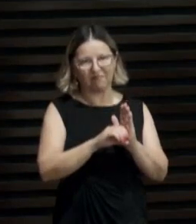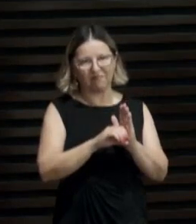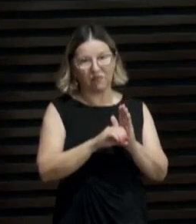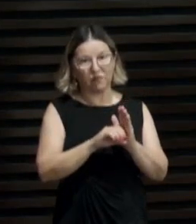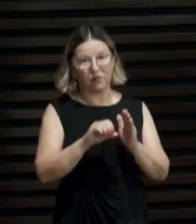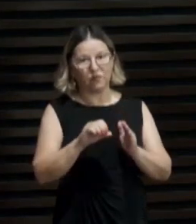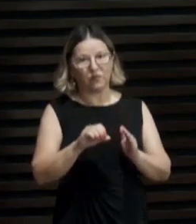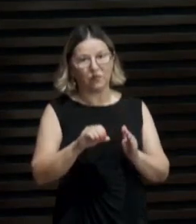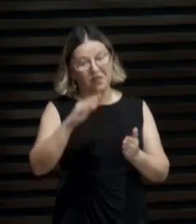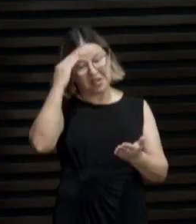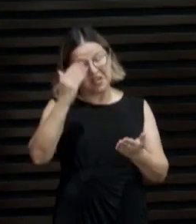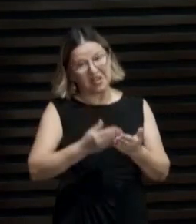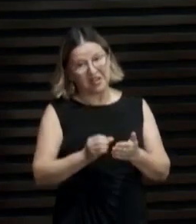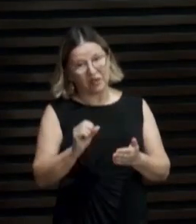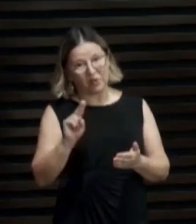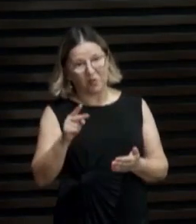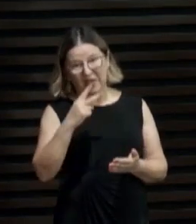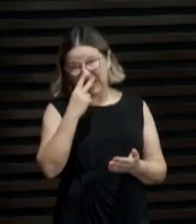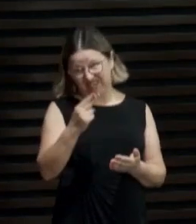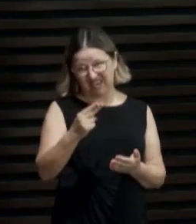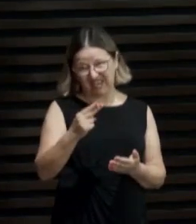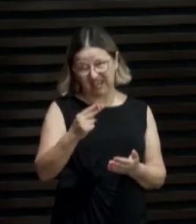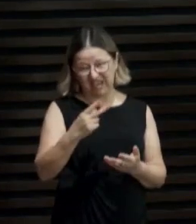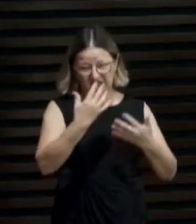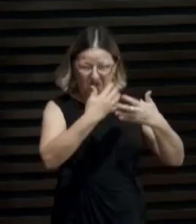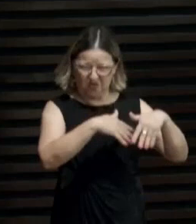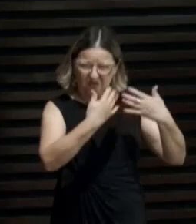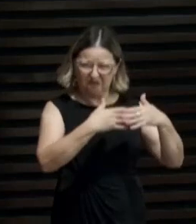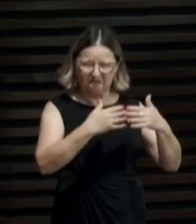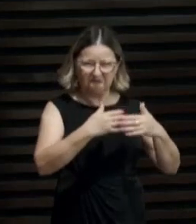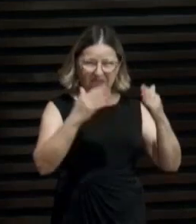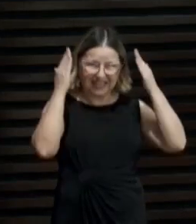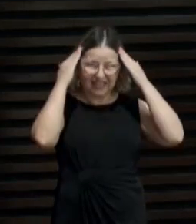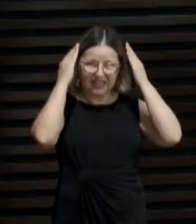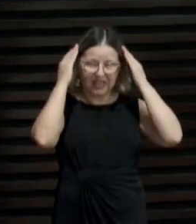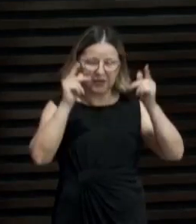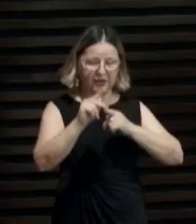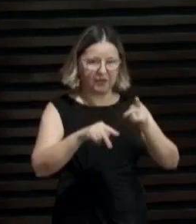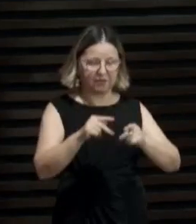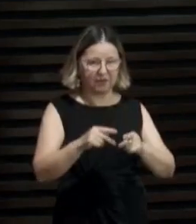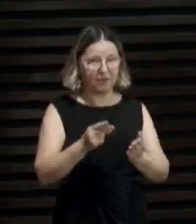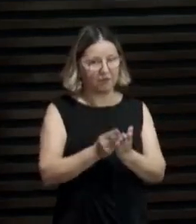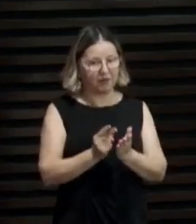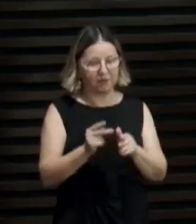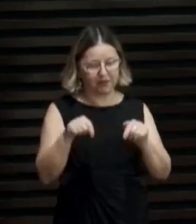está tão confuso na cabeça de tantas pessoas, inclusive dentro da igreja, porque